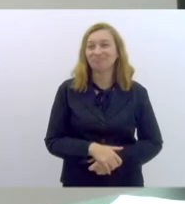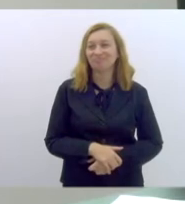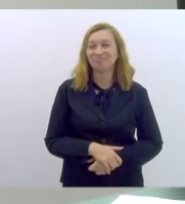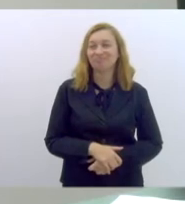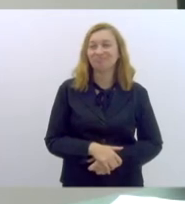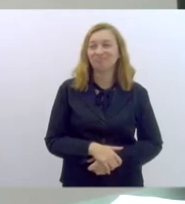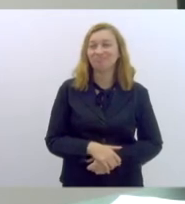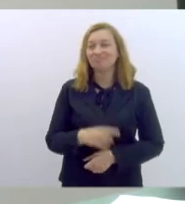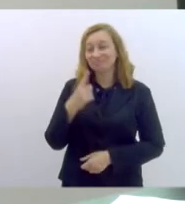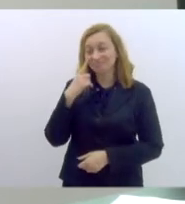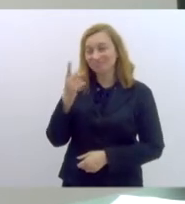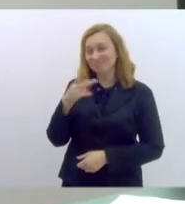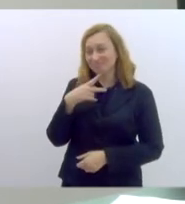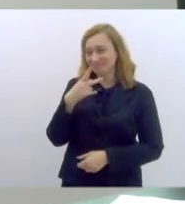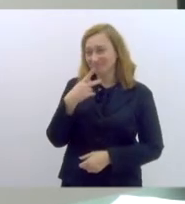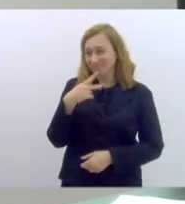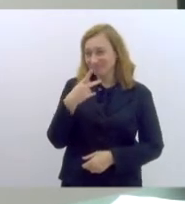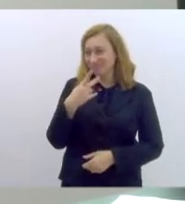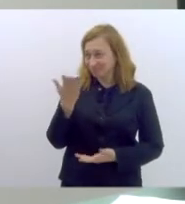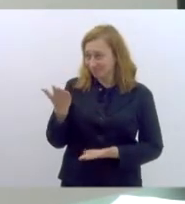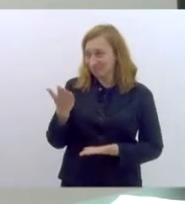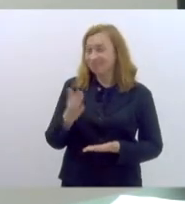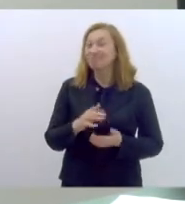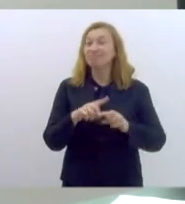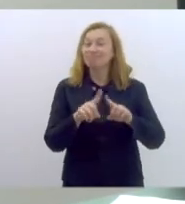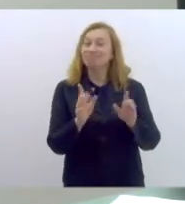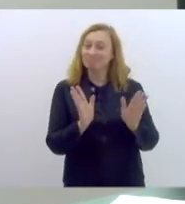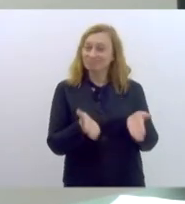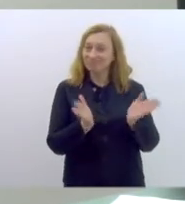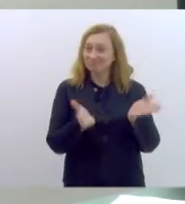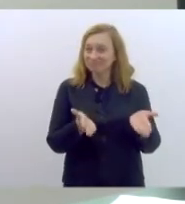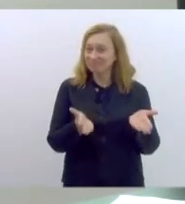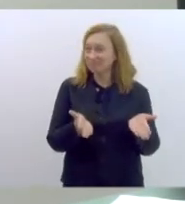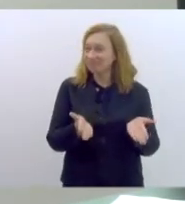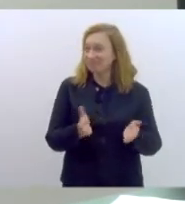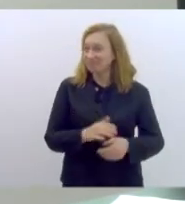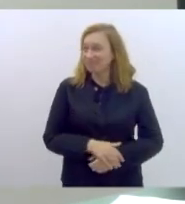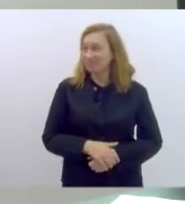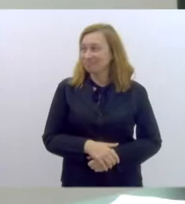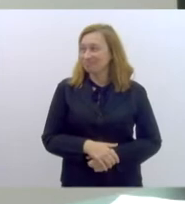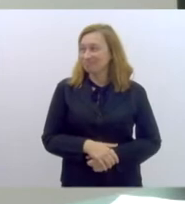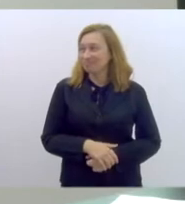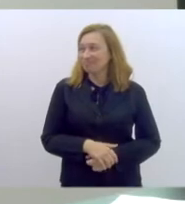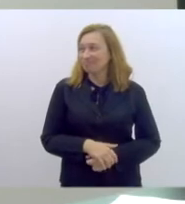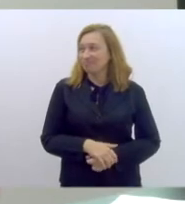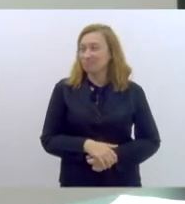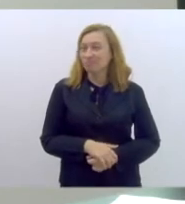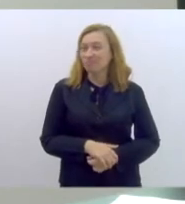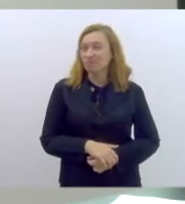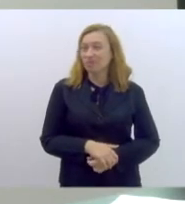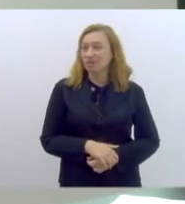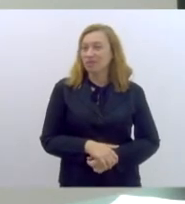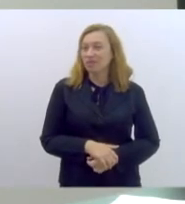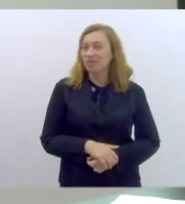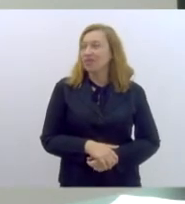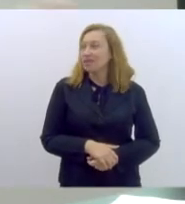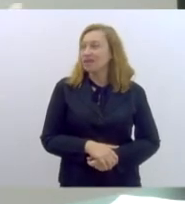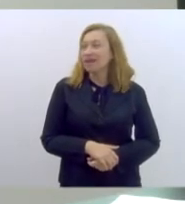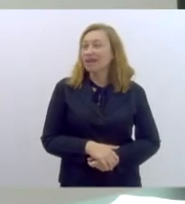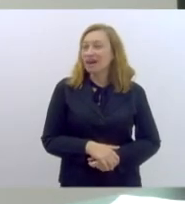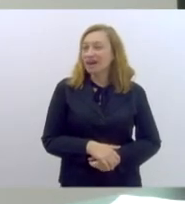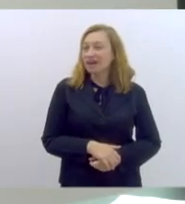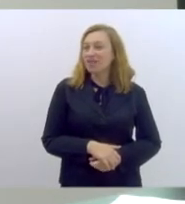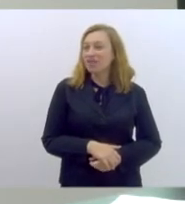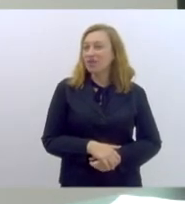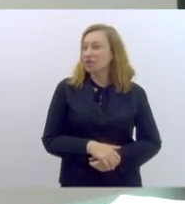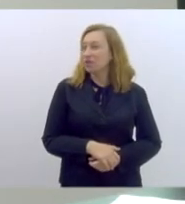É porque você está falando é disso. Agora, quanto às variações de barril, etc., etc., isso vai afetar